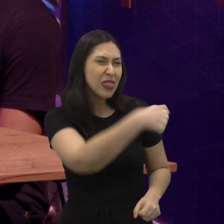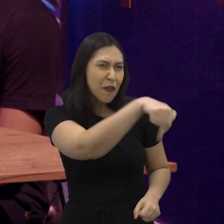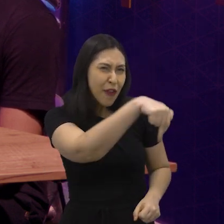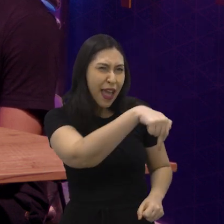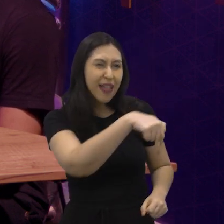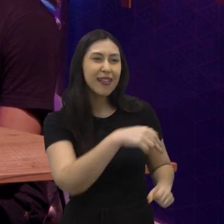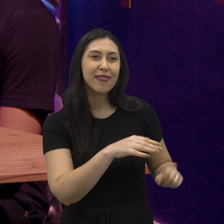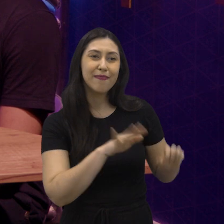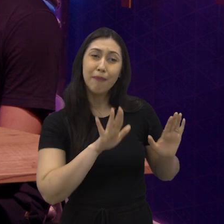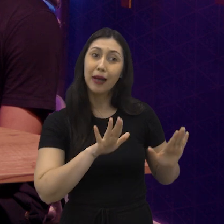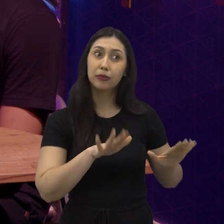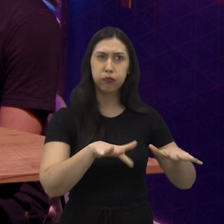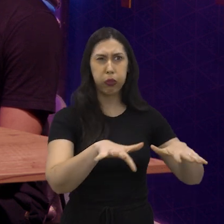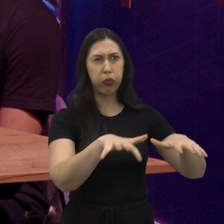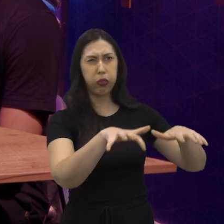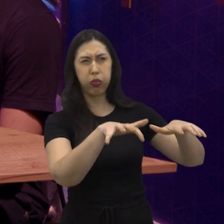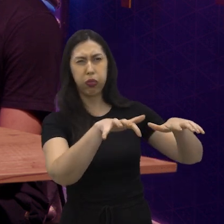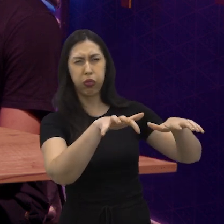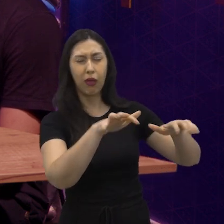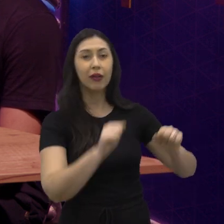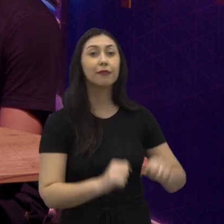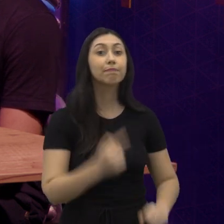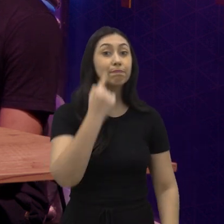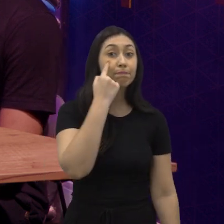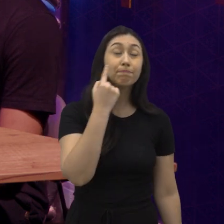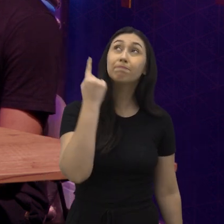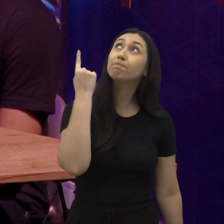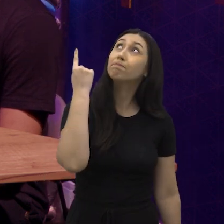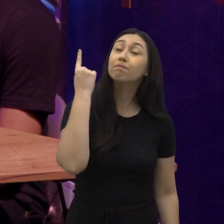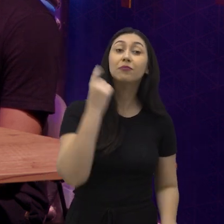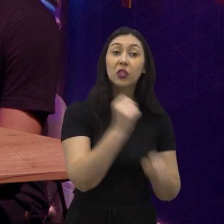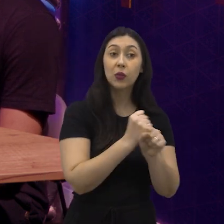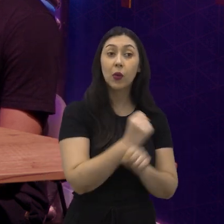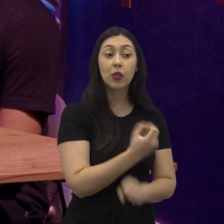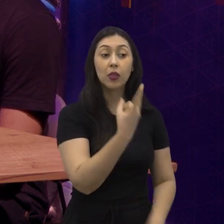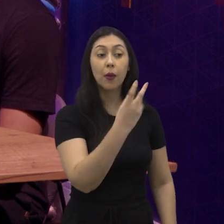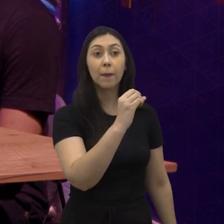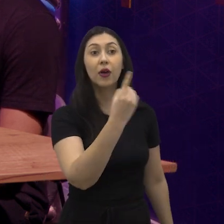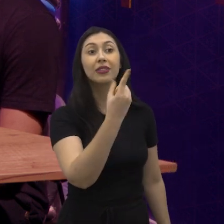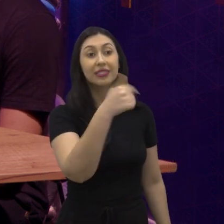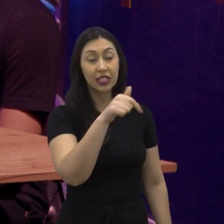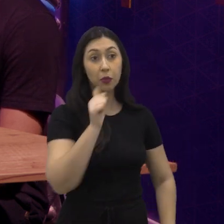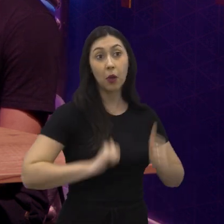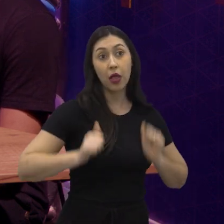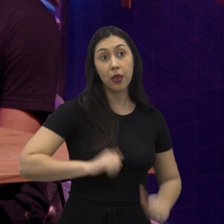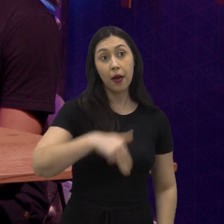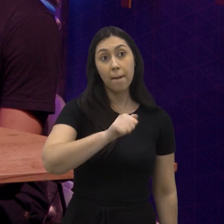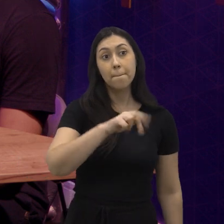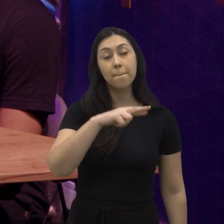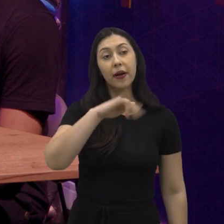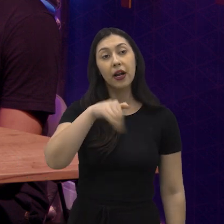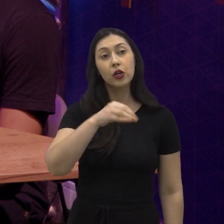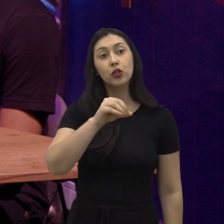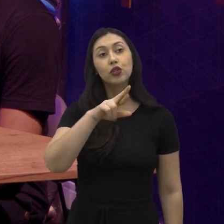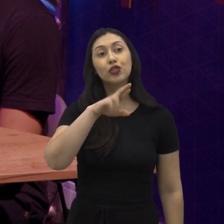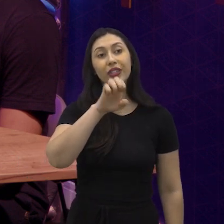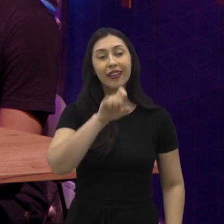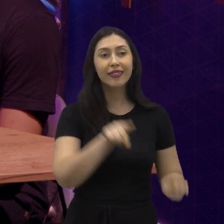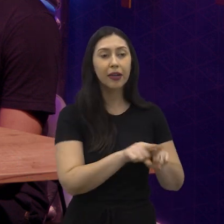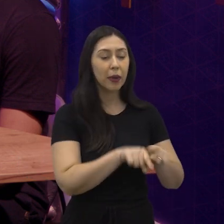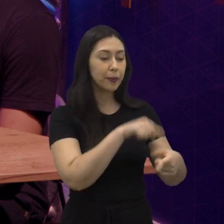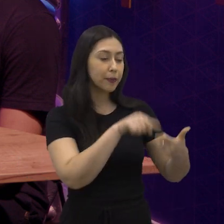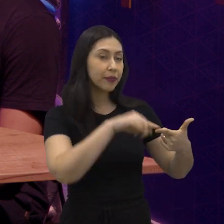versão terror também. Outra que muito bom é As Boas Maneiras, de 2017, com a Marjorie este ano e com a Isabel